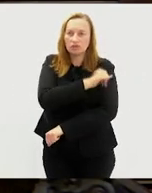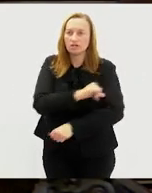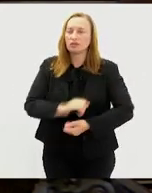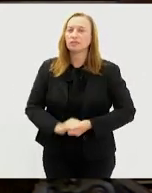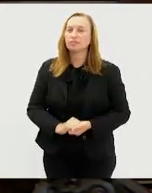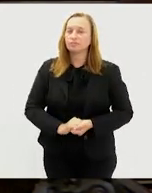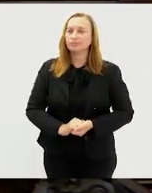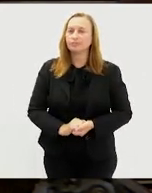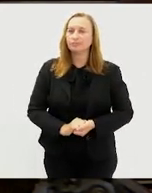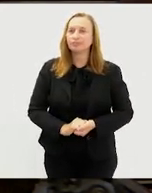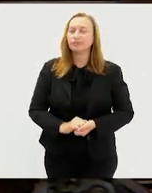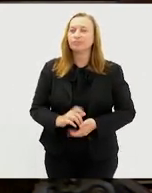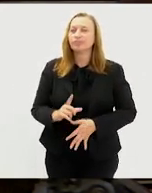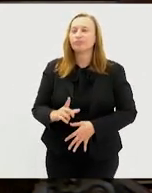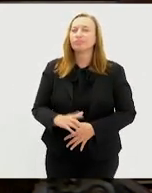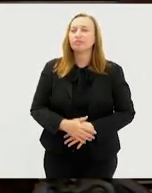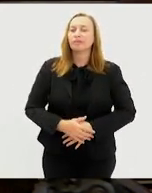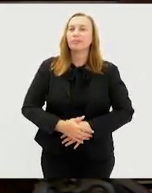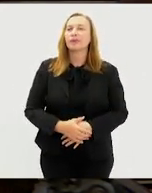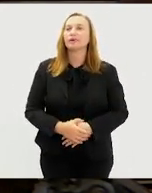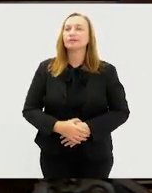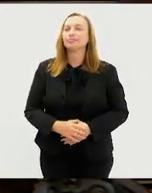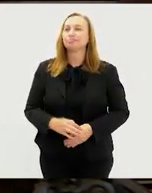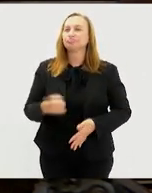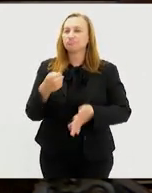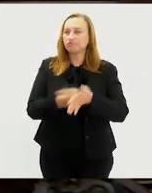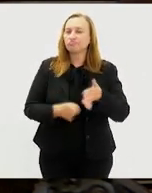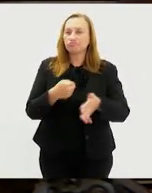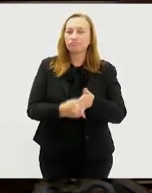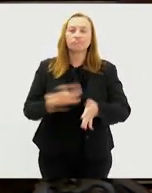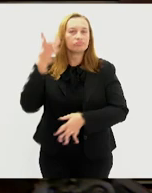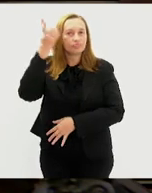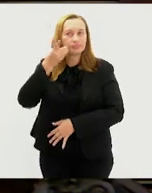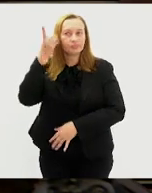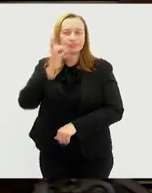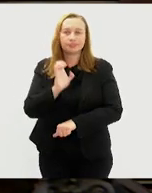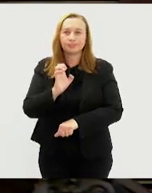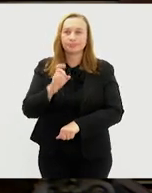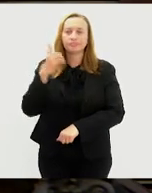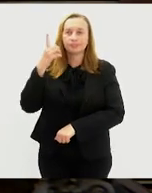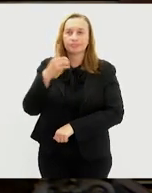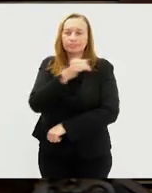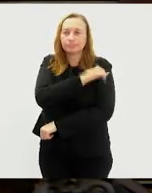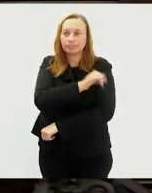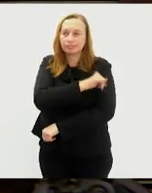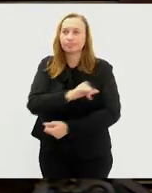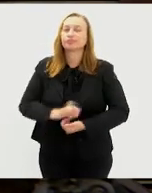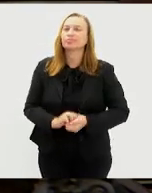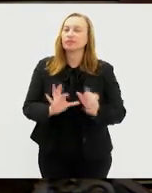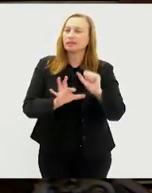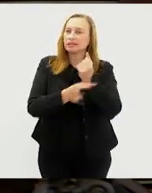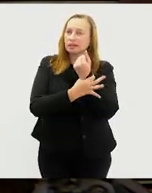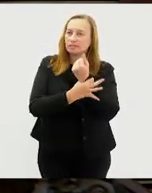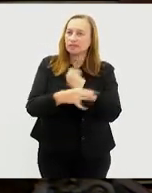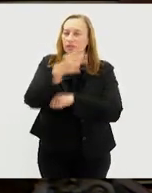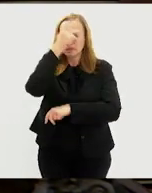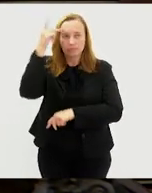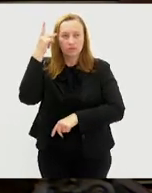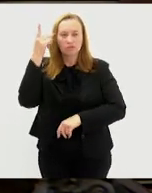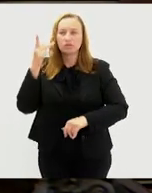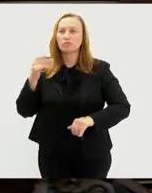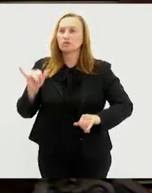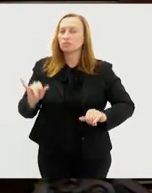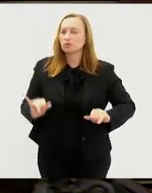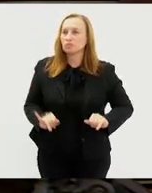tem lutado muito no estado do Rio de Janeiro para garantir que as pessoas com quadro de Sofrimento